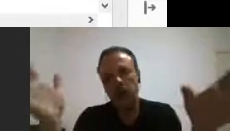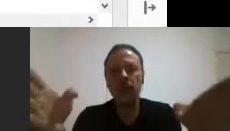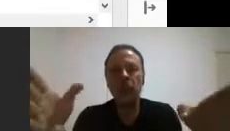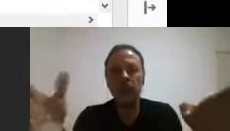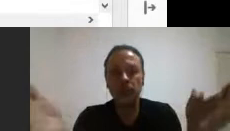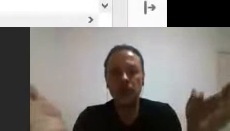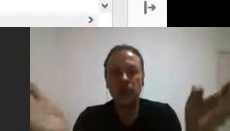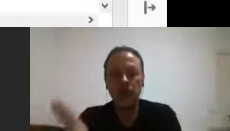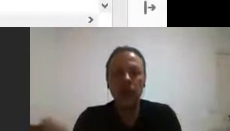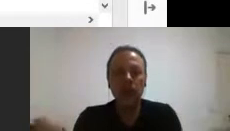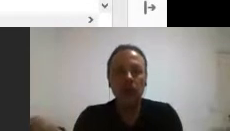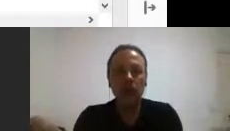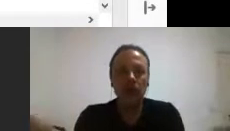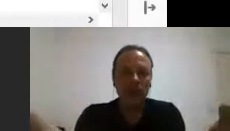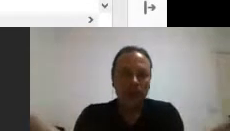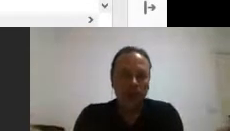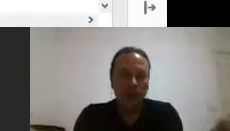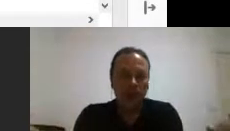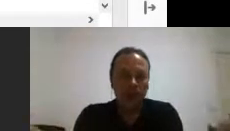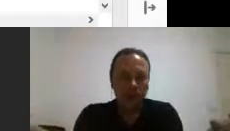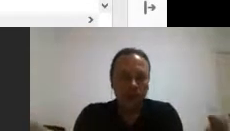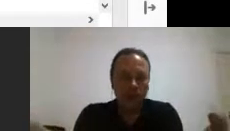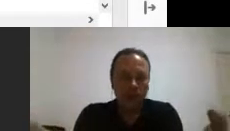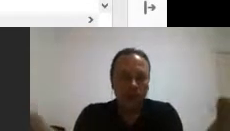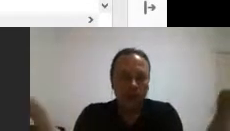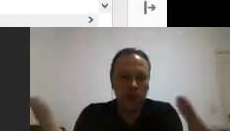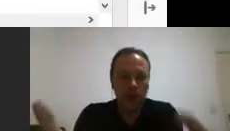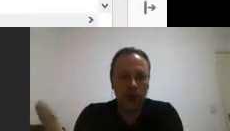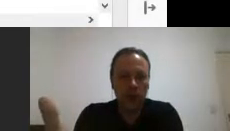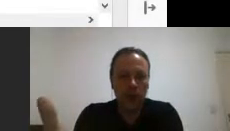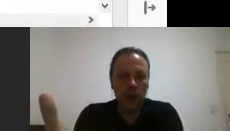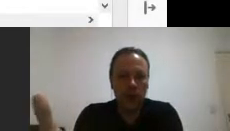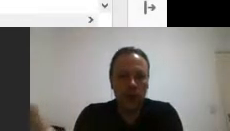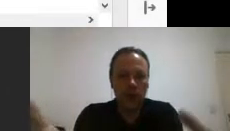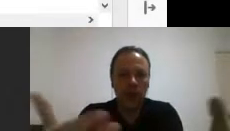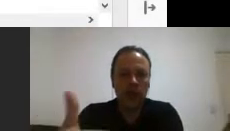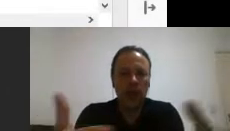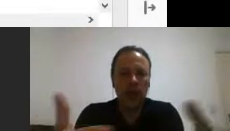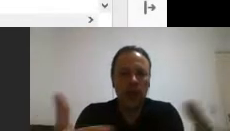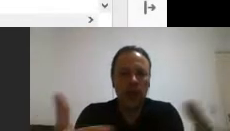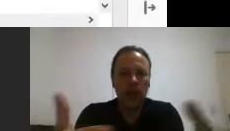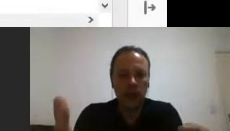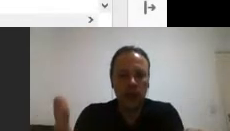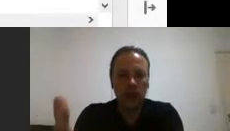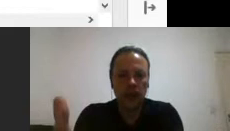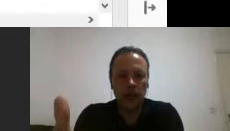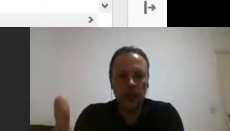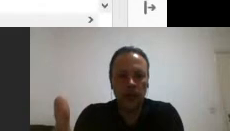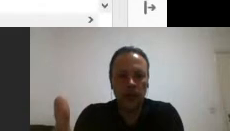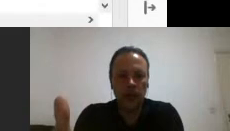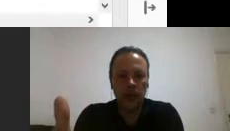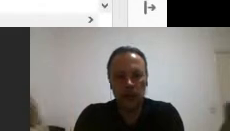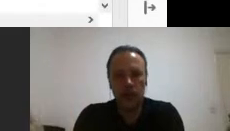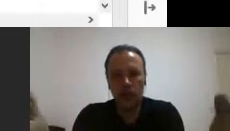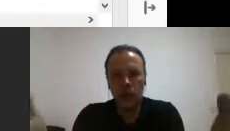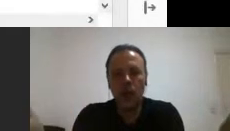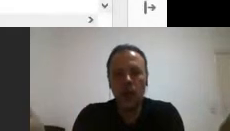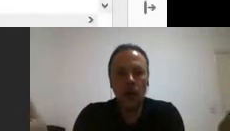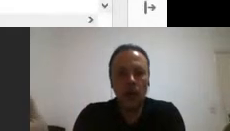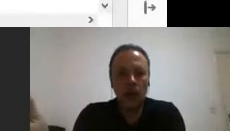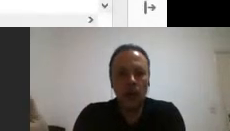alguns tipos de estratégias. Aqui, para nós vamos ver que para nossa estratégia